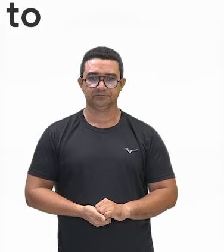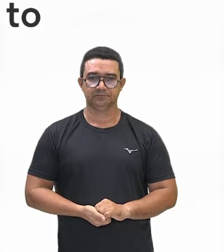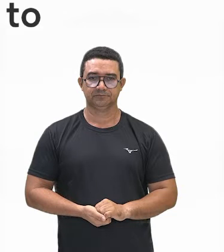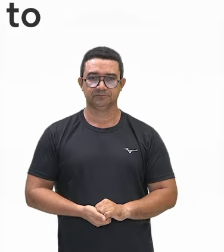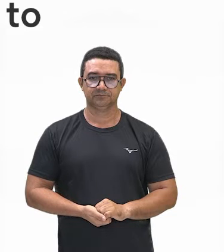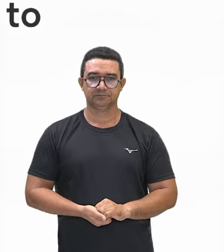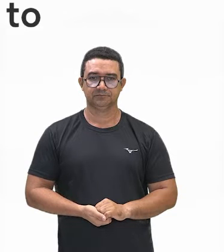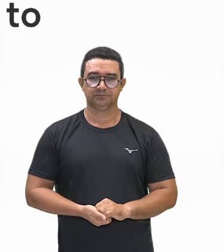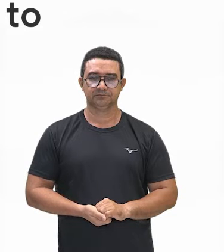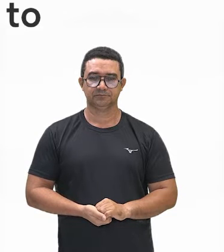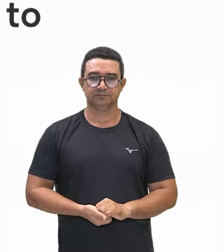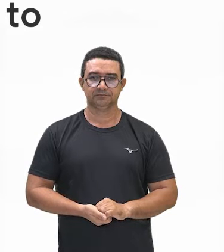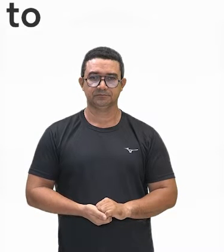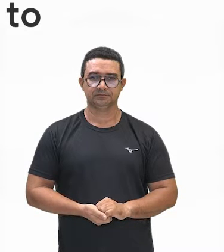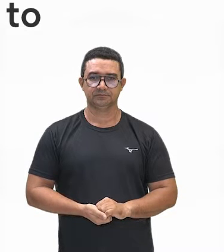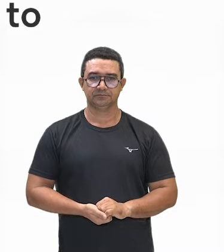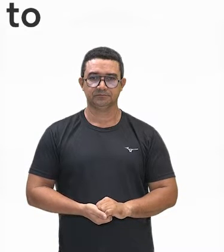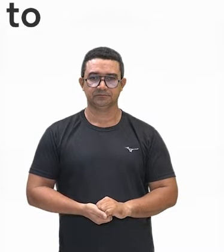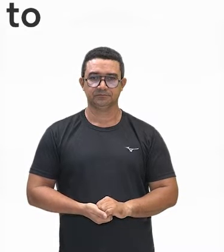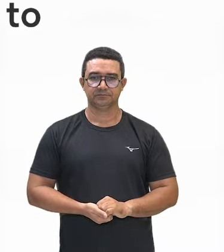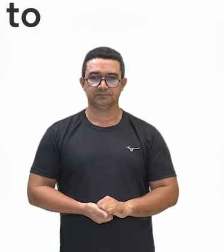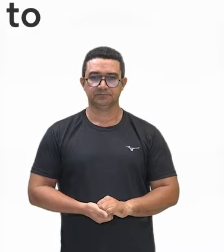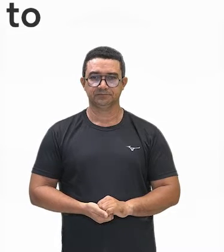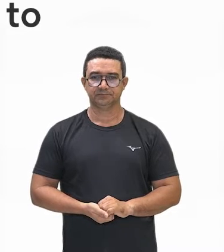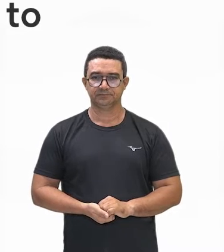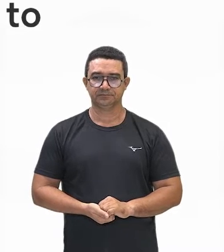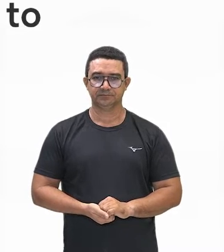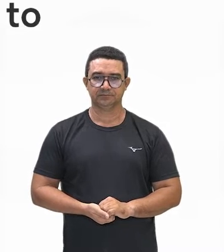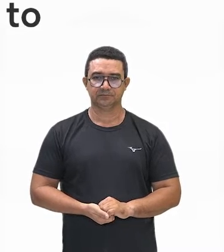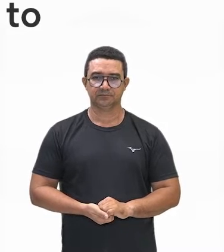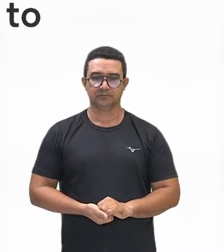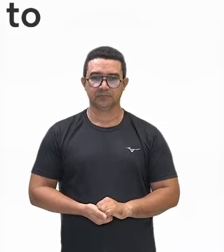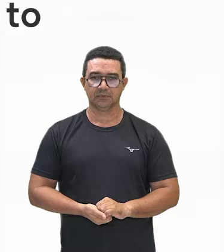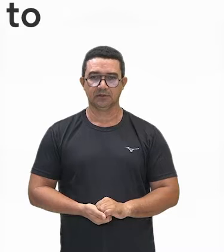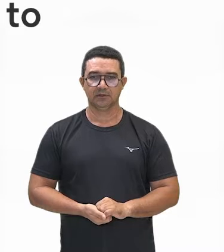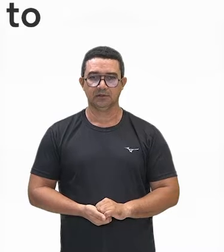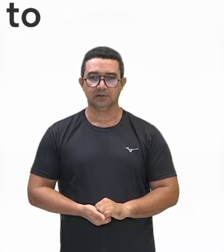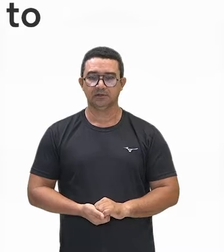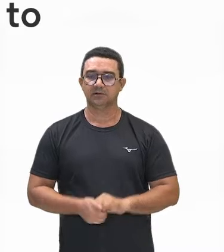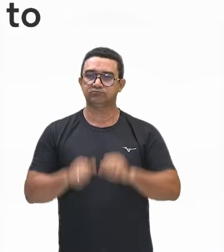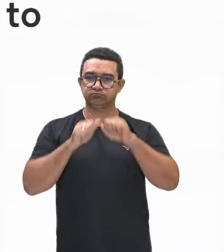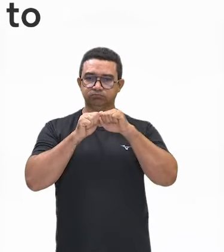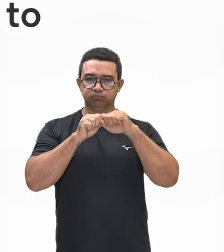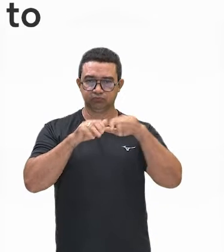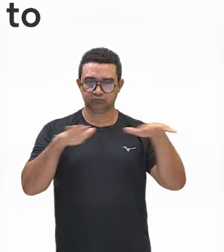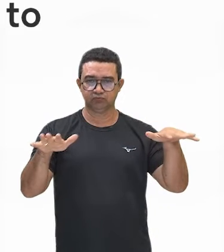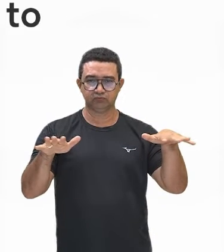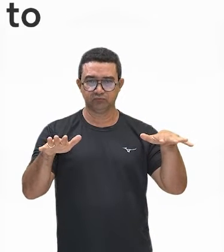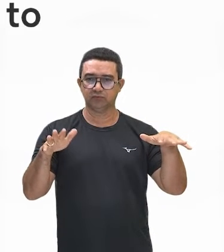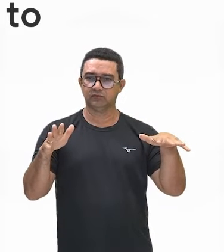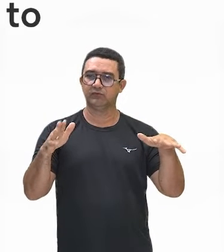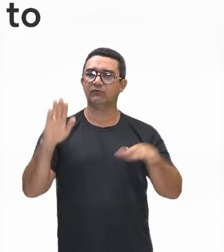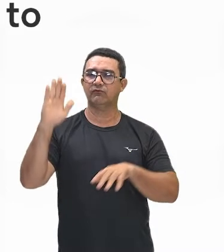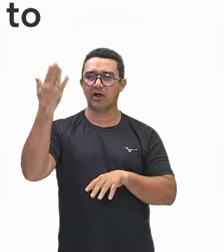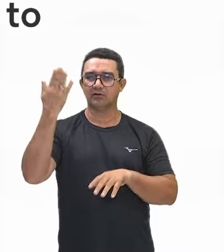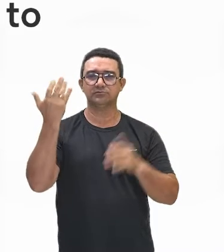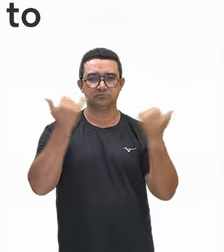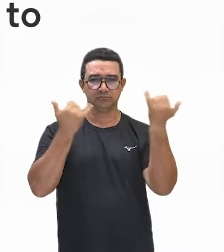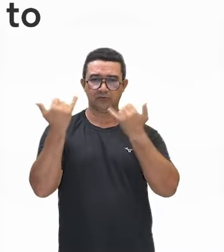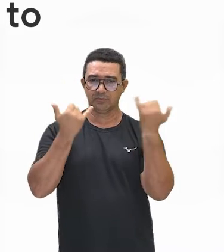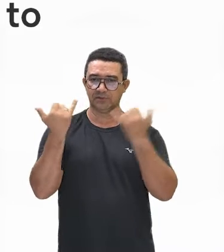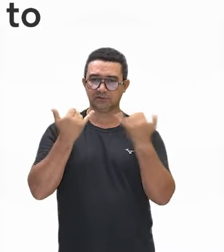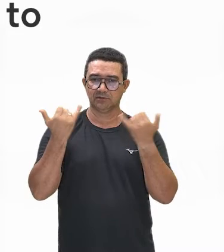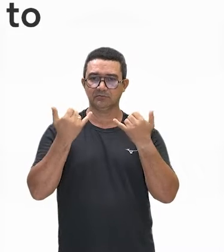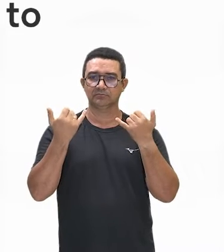informações. Spread false news and propagate their views. E propagam suas